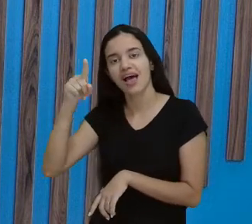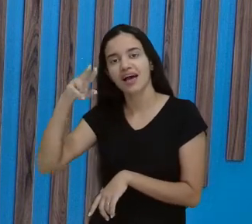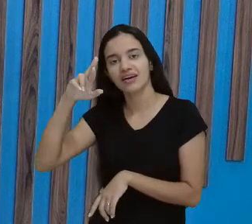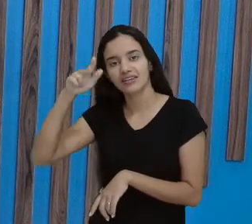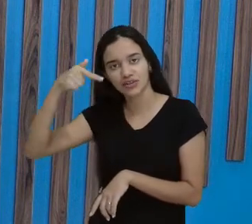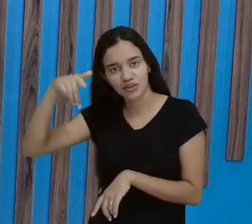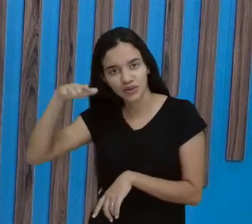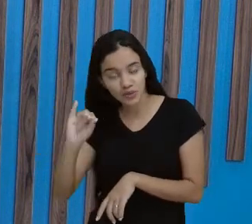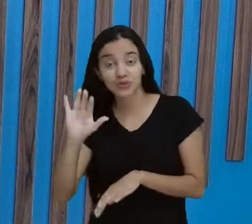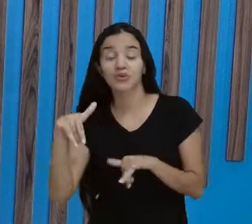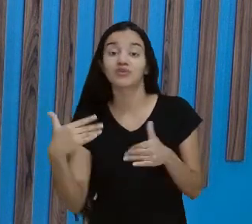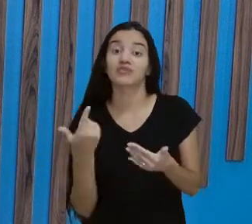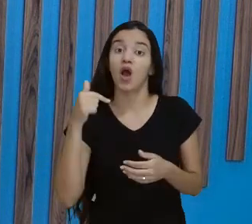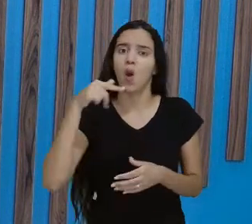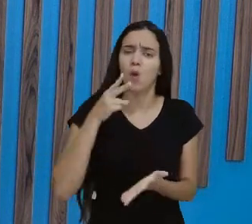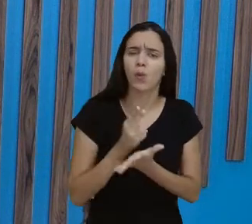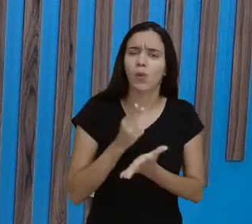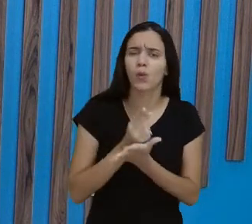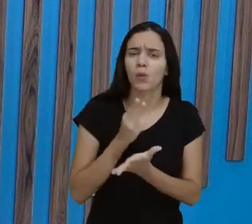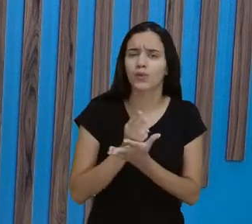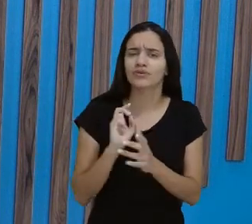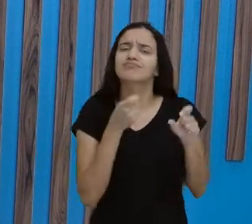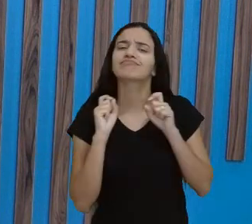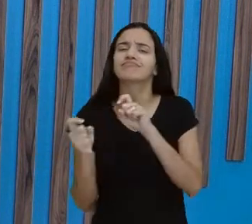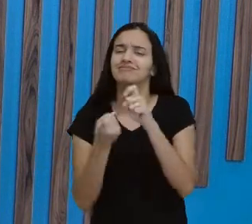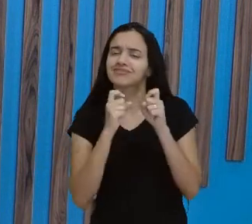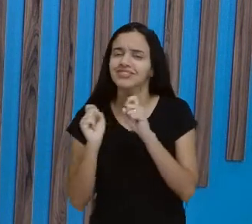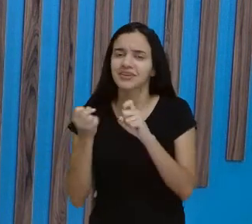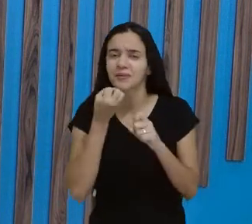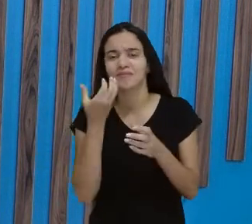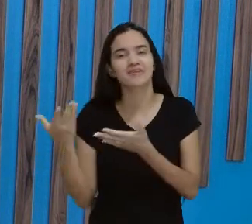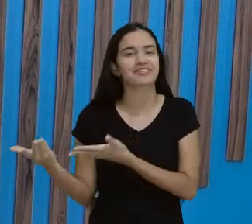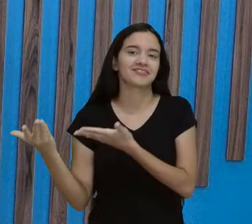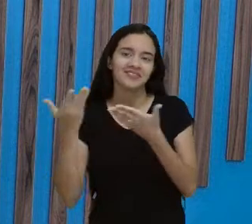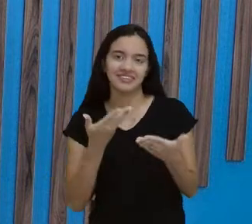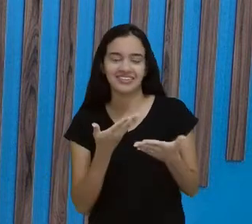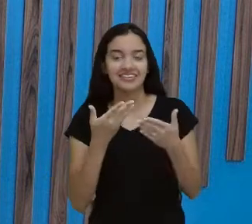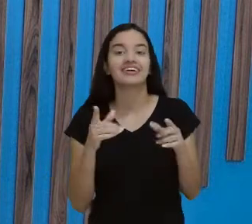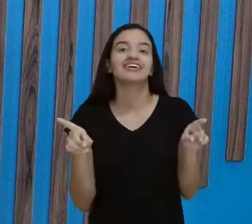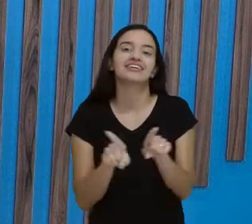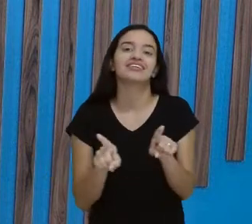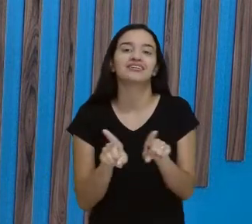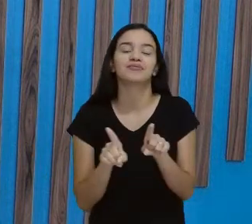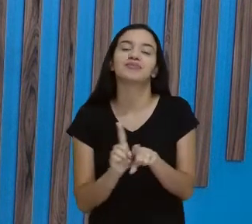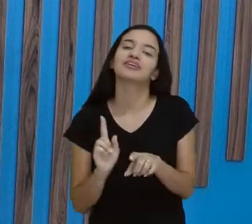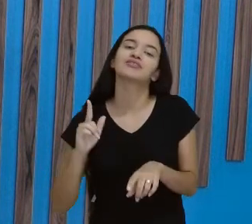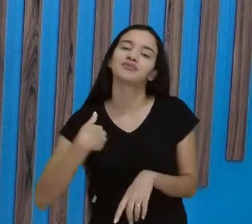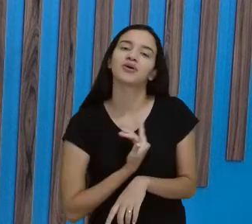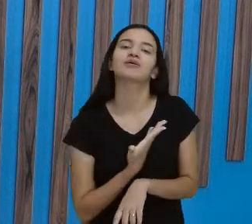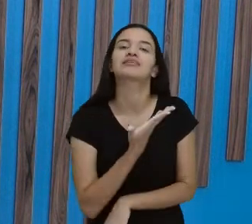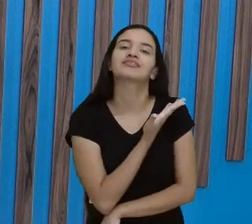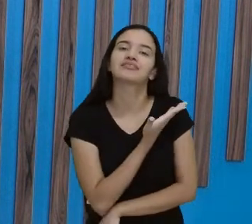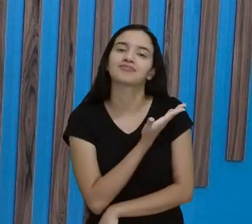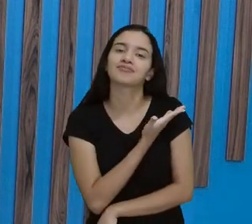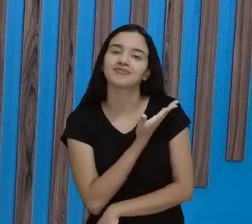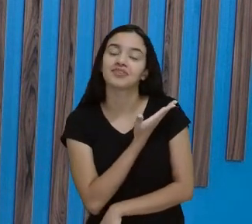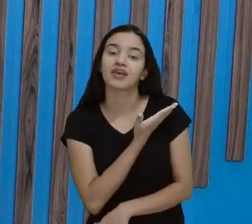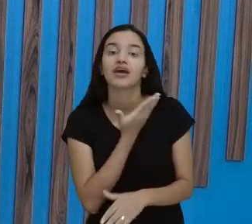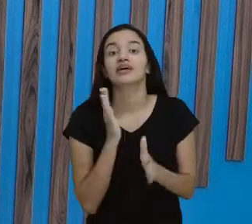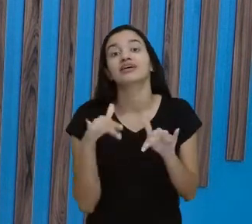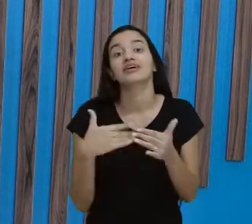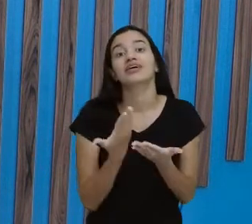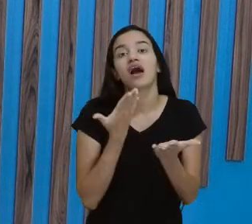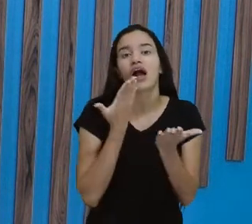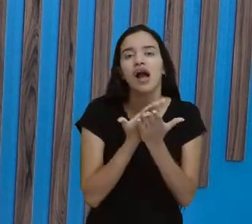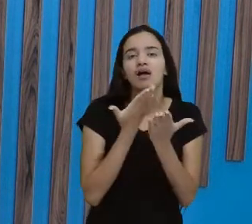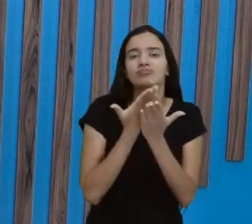cedinho, fica aqui que tem coisa para a gente discutir, tá bom? Sejam super bem-vindos. E nossos amigos também, né, que não são exatamente estudantes da rede,